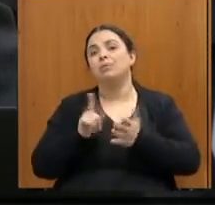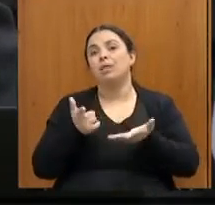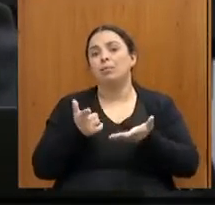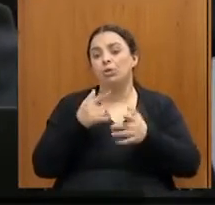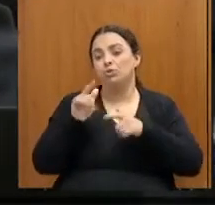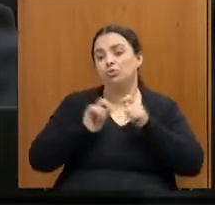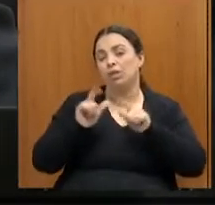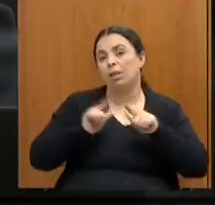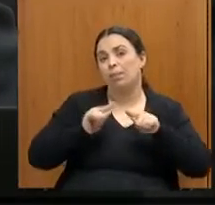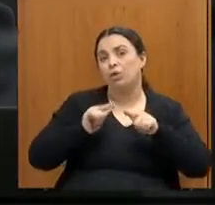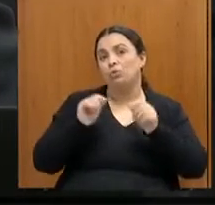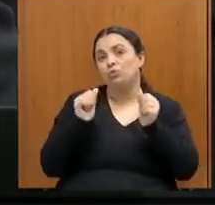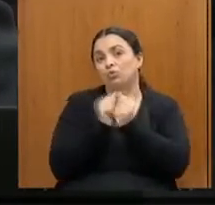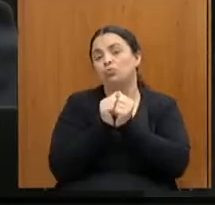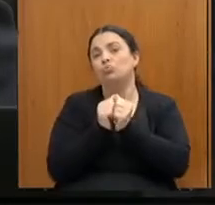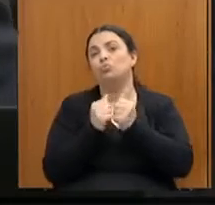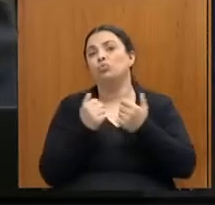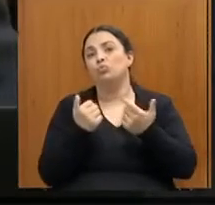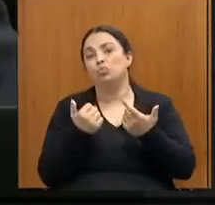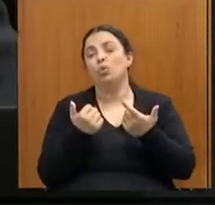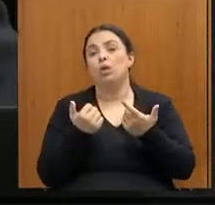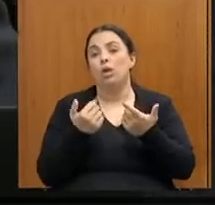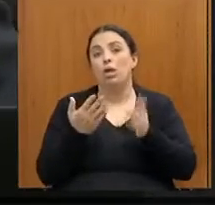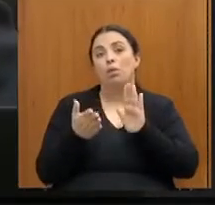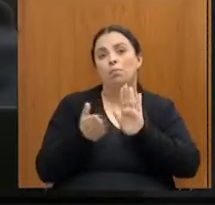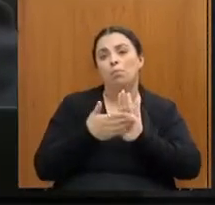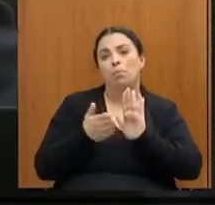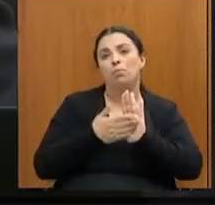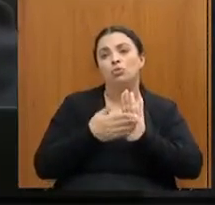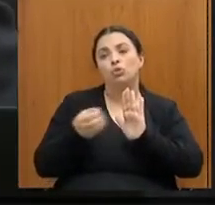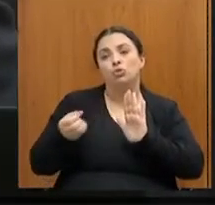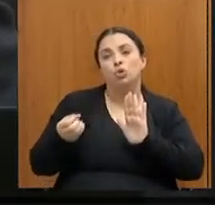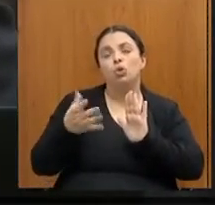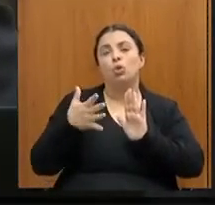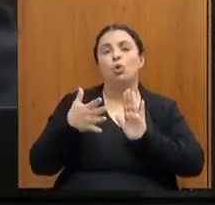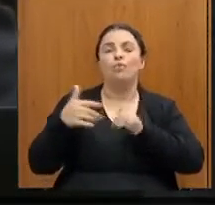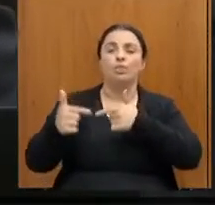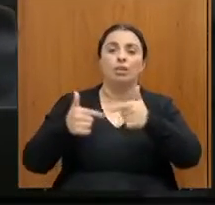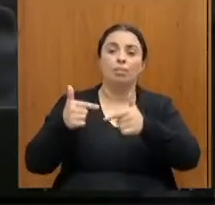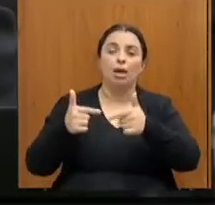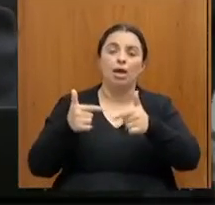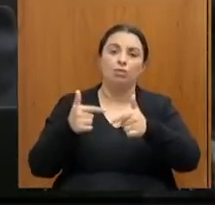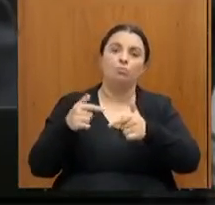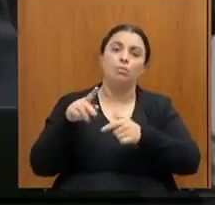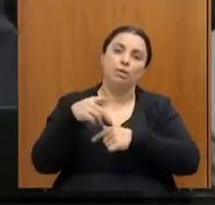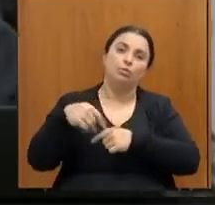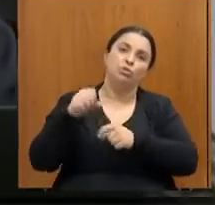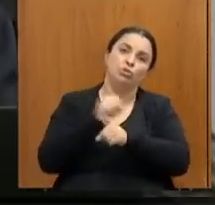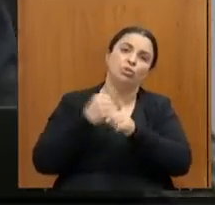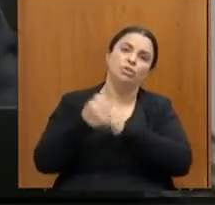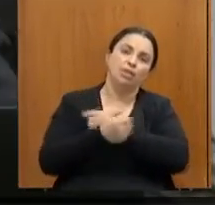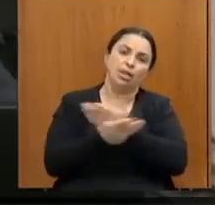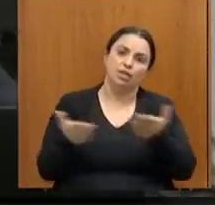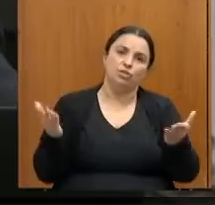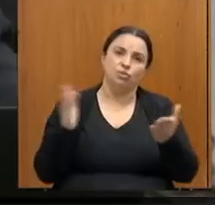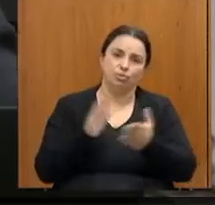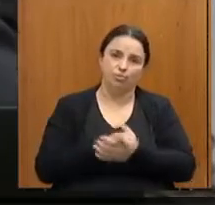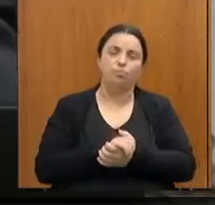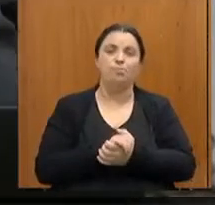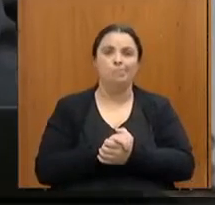gente fazer um trabalho conjunto em várias mãos e propôs trabalho para o segmento e para a sociedade é